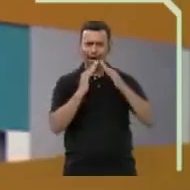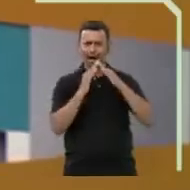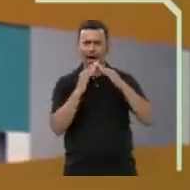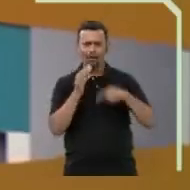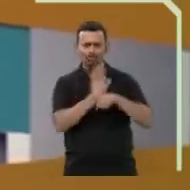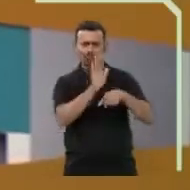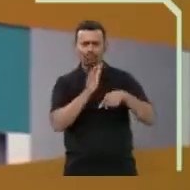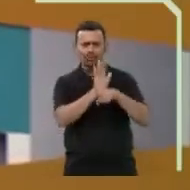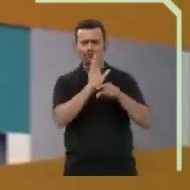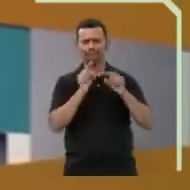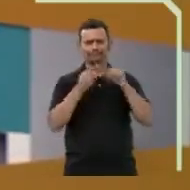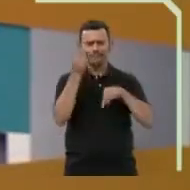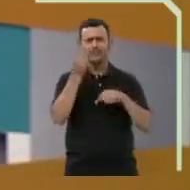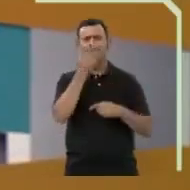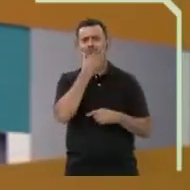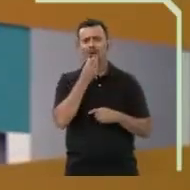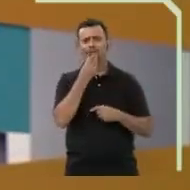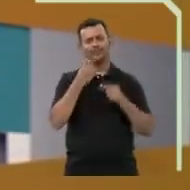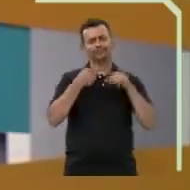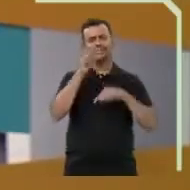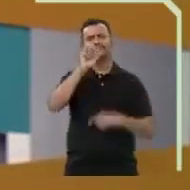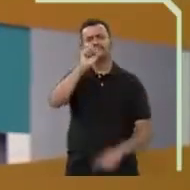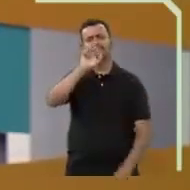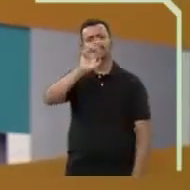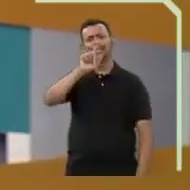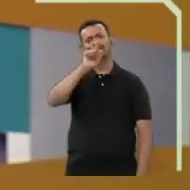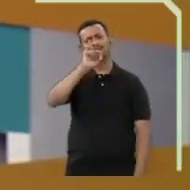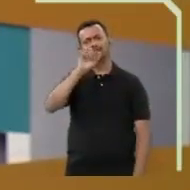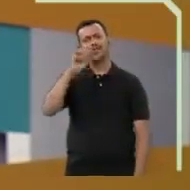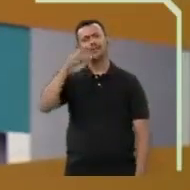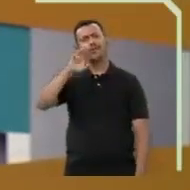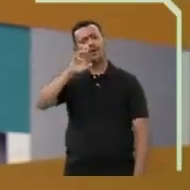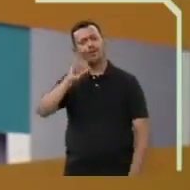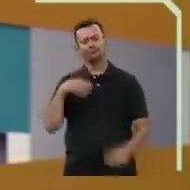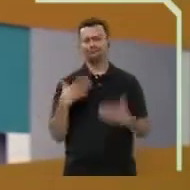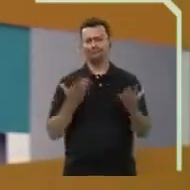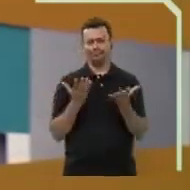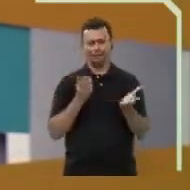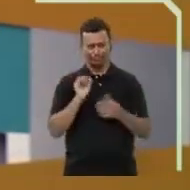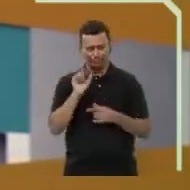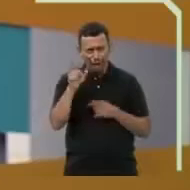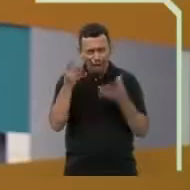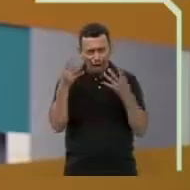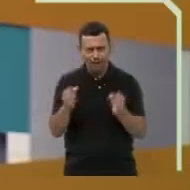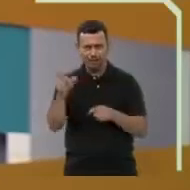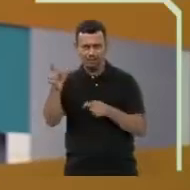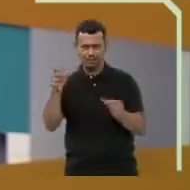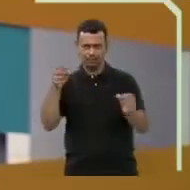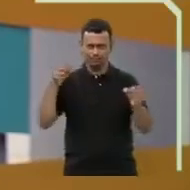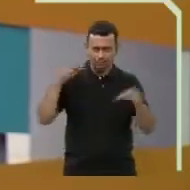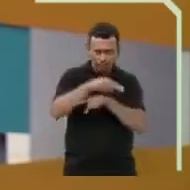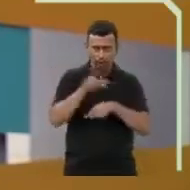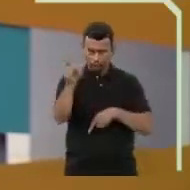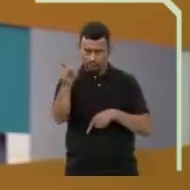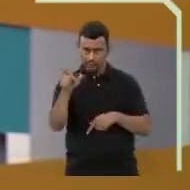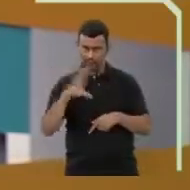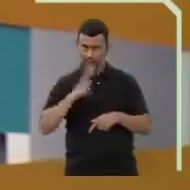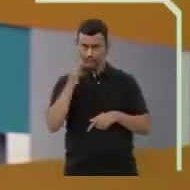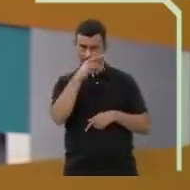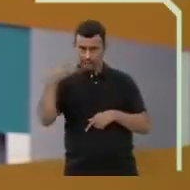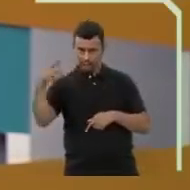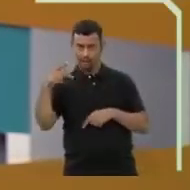o Sérgio Moro. O que eu quero saber, Álvaro, é se você chegar lá, se você vai ter coragem de enfrentar essa esculhambação